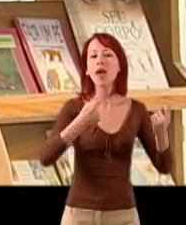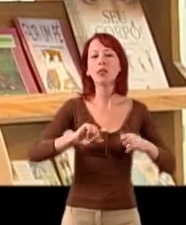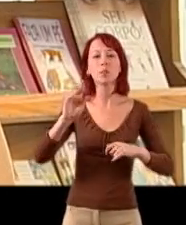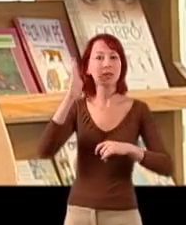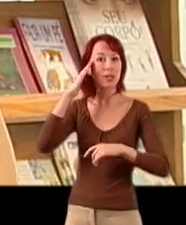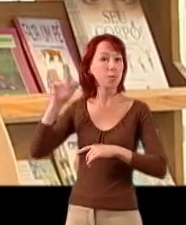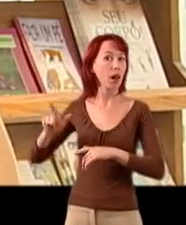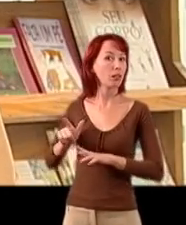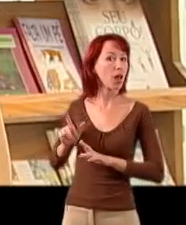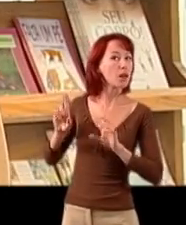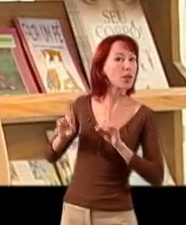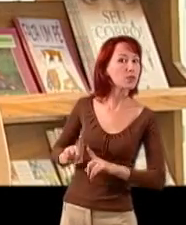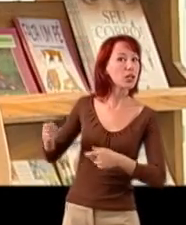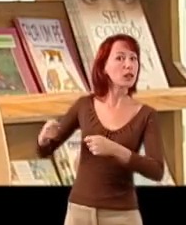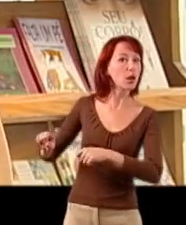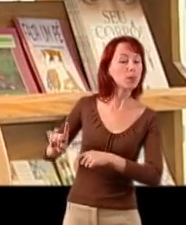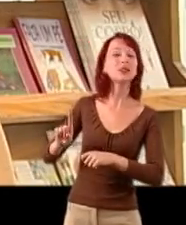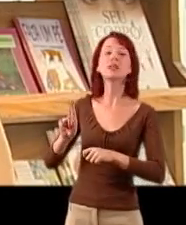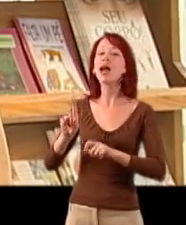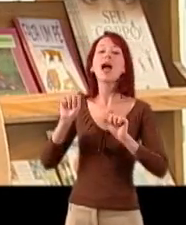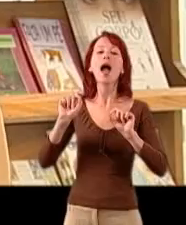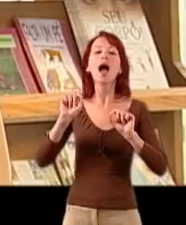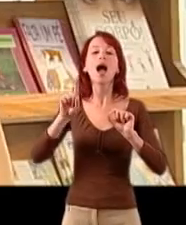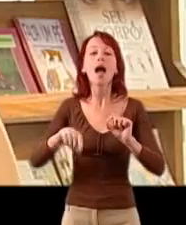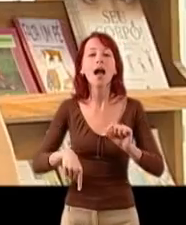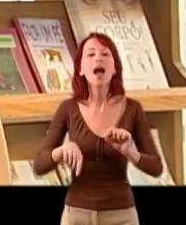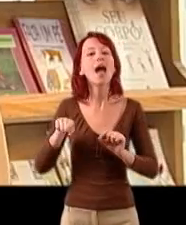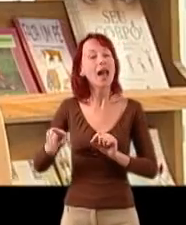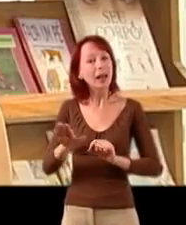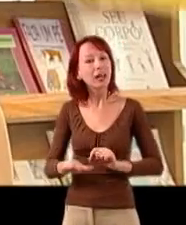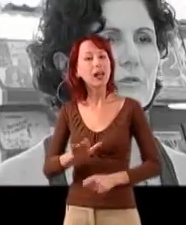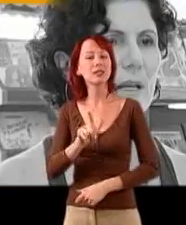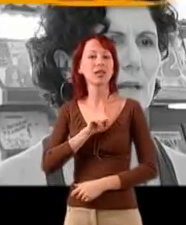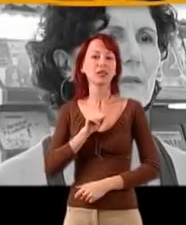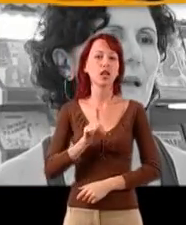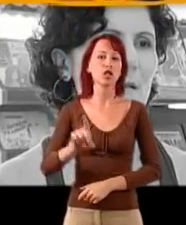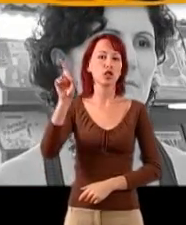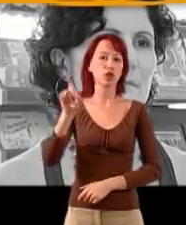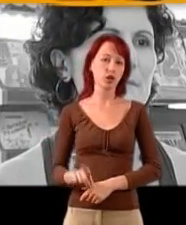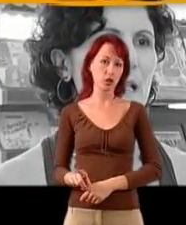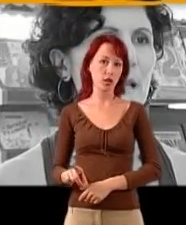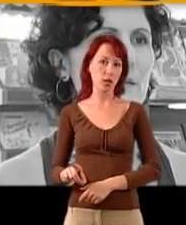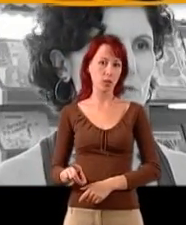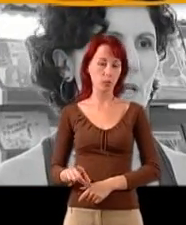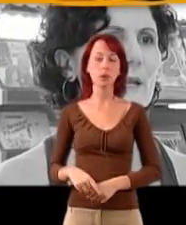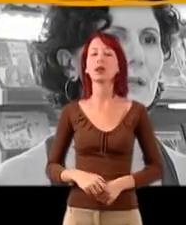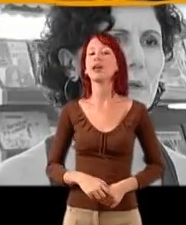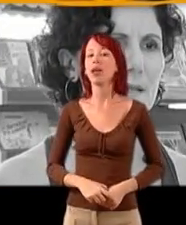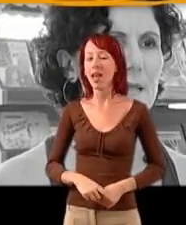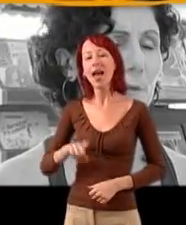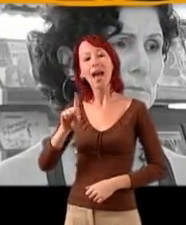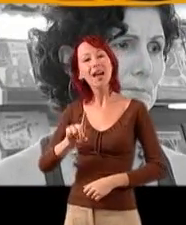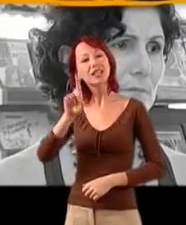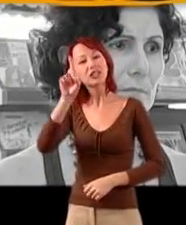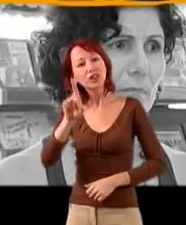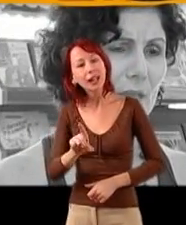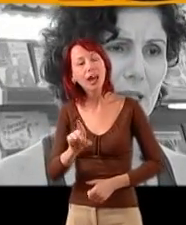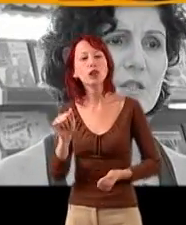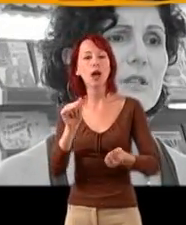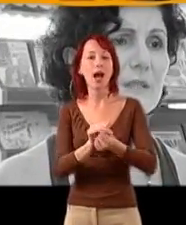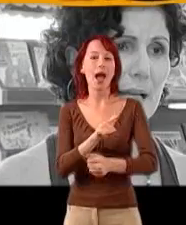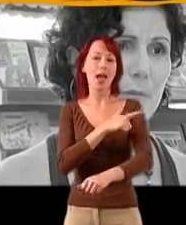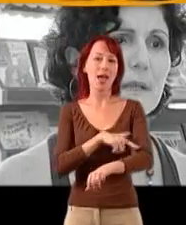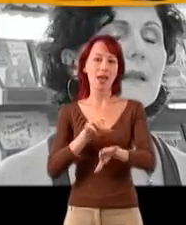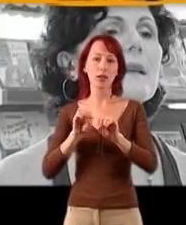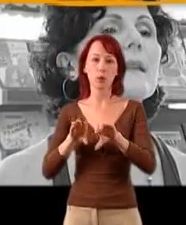que ela tem. Mas é matricular porque ela tem esse direito garantido, é um direito dela, né? Um direito à educação. E